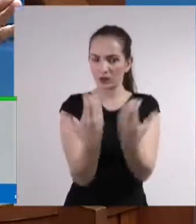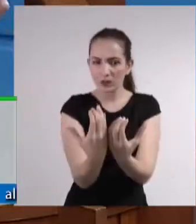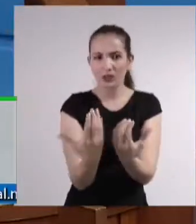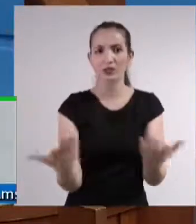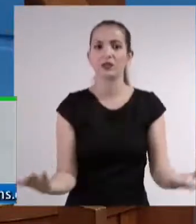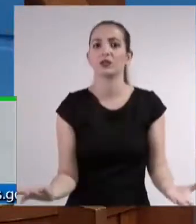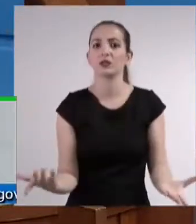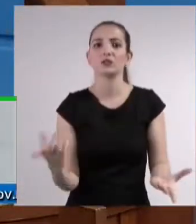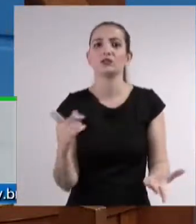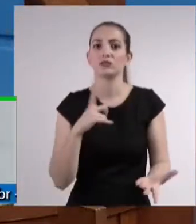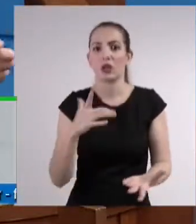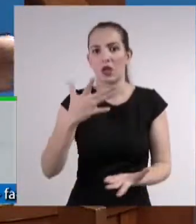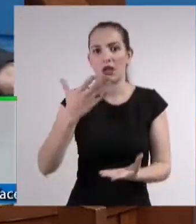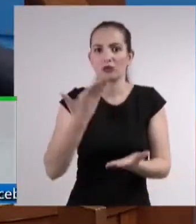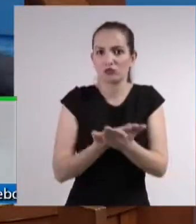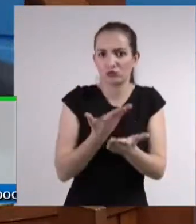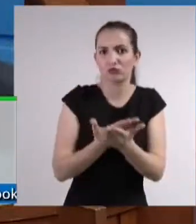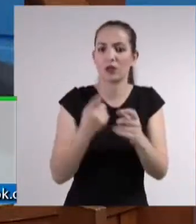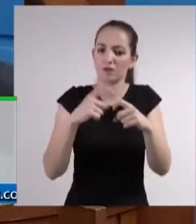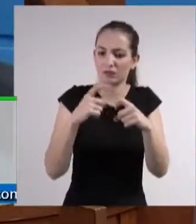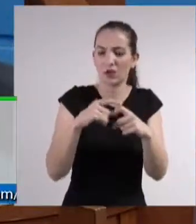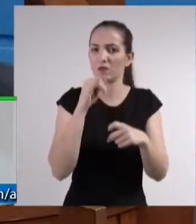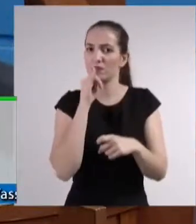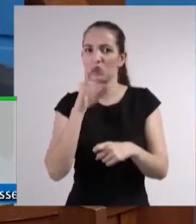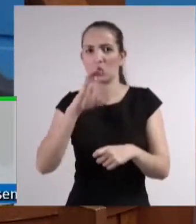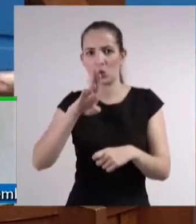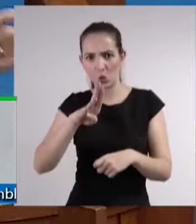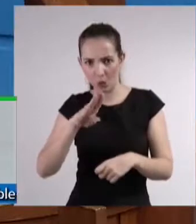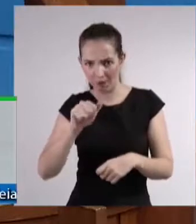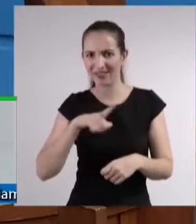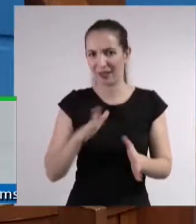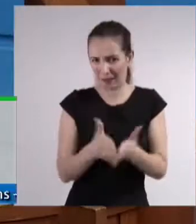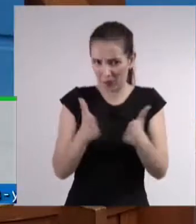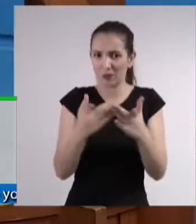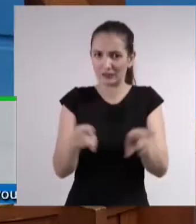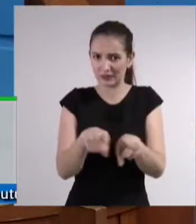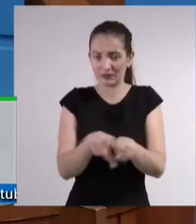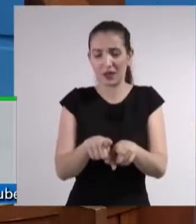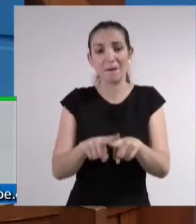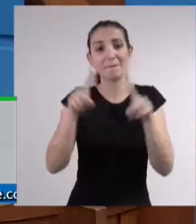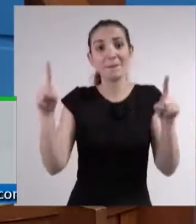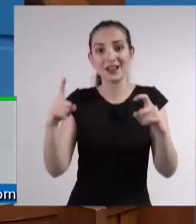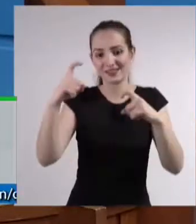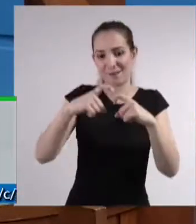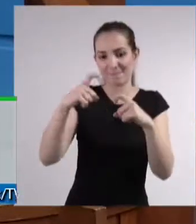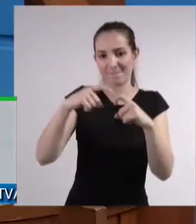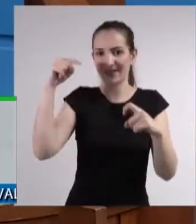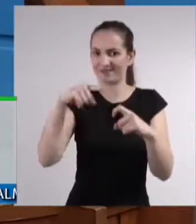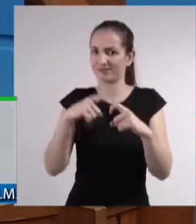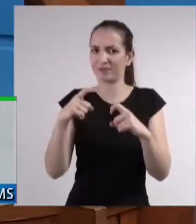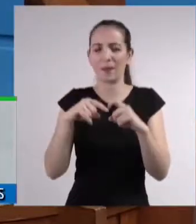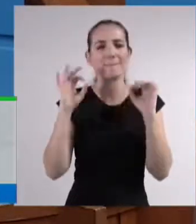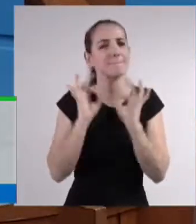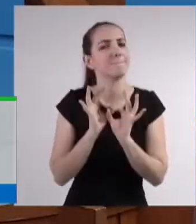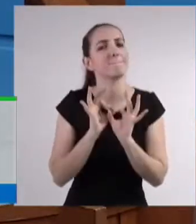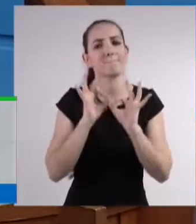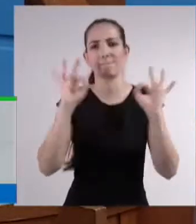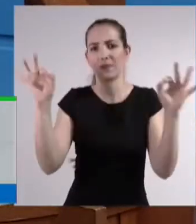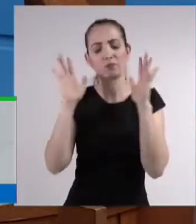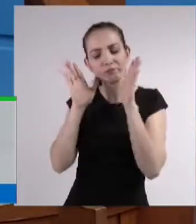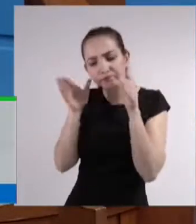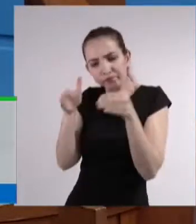miséria lá. Eu estou dizendo da medicina, porque lá eles fazem com que a medicina seja